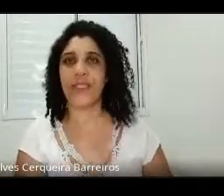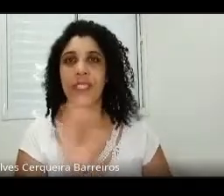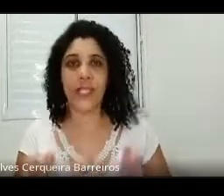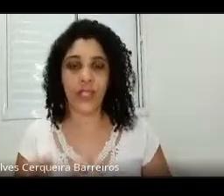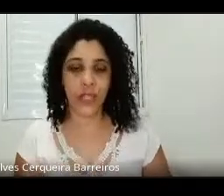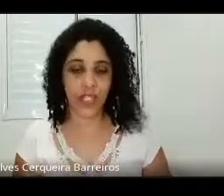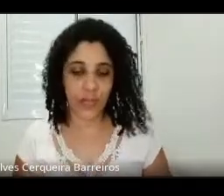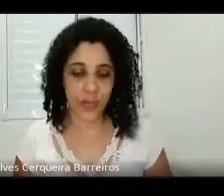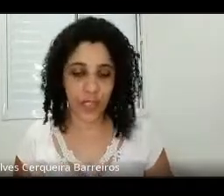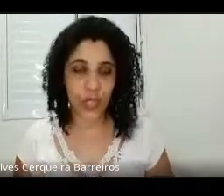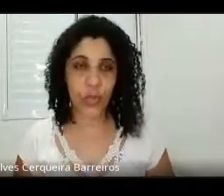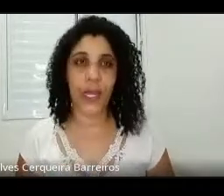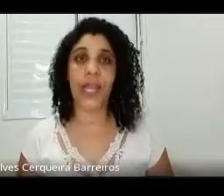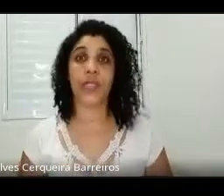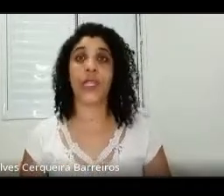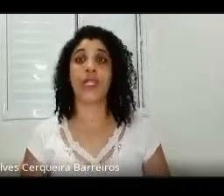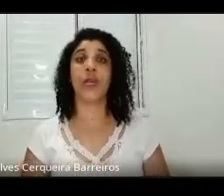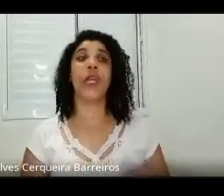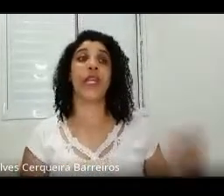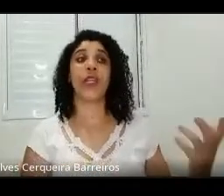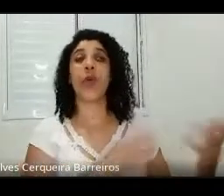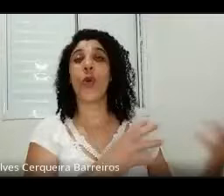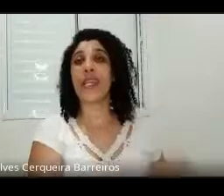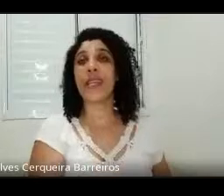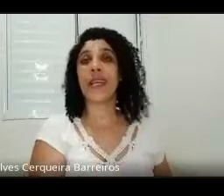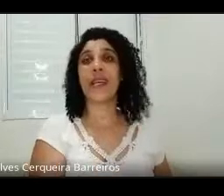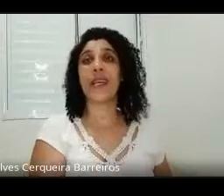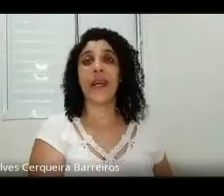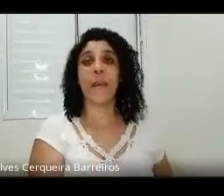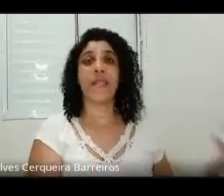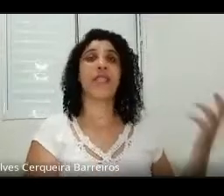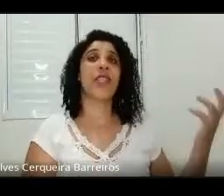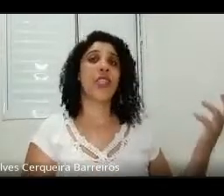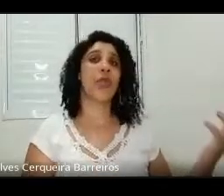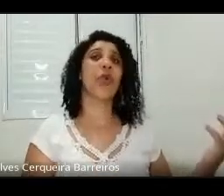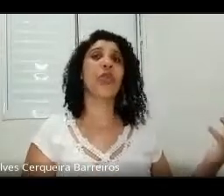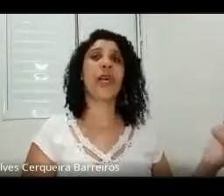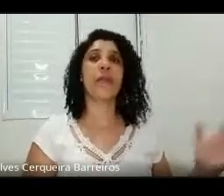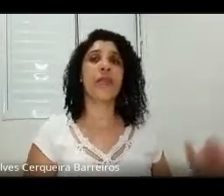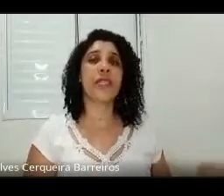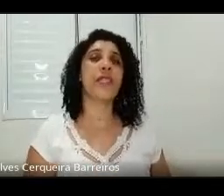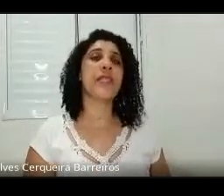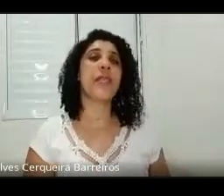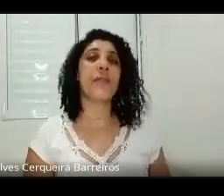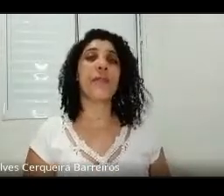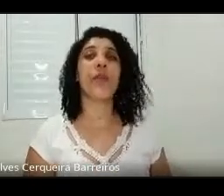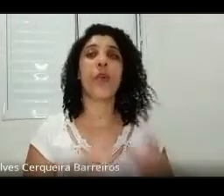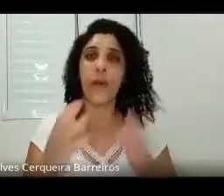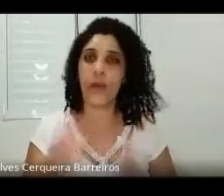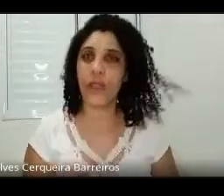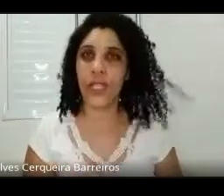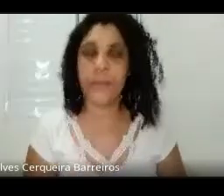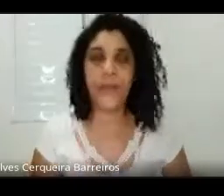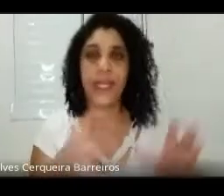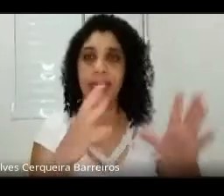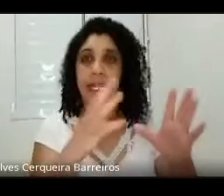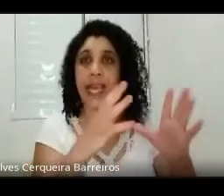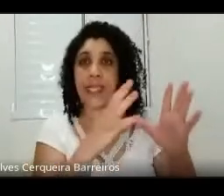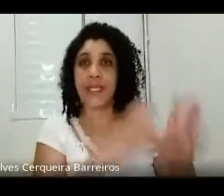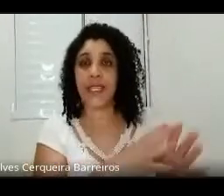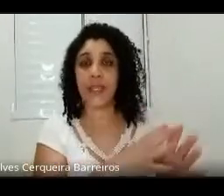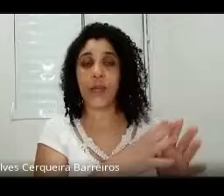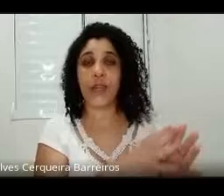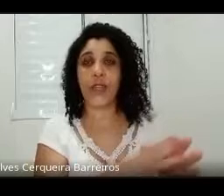significado. Então, isso é o que nós chamamos de dupla articulação. Então, com essa pesquisa de Stockel, lá em 1960, então ele comprovou, né,